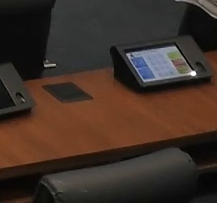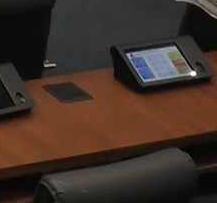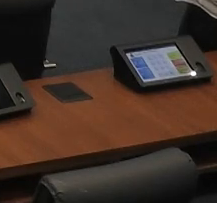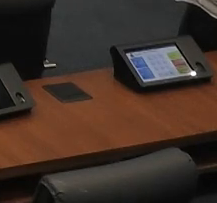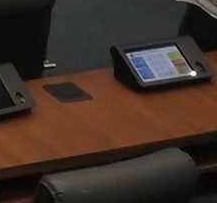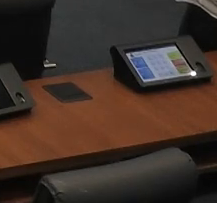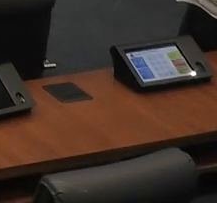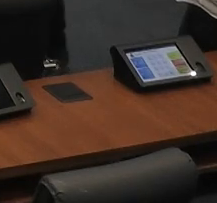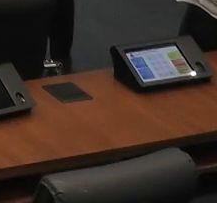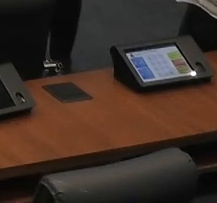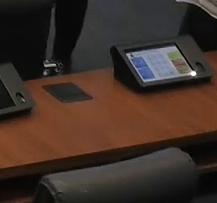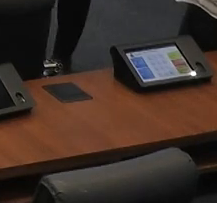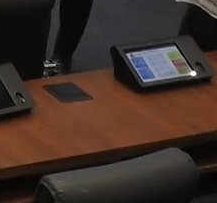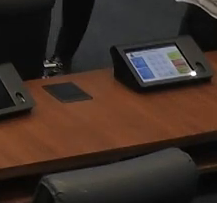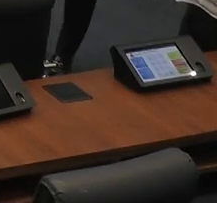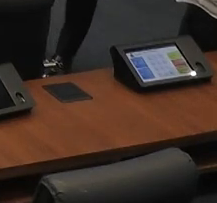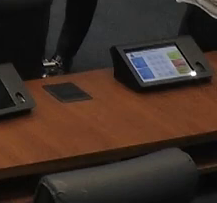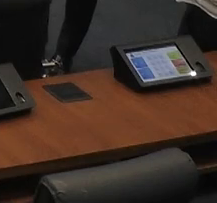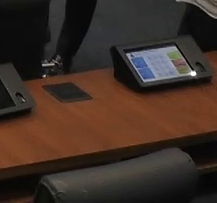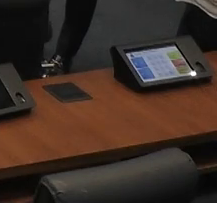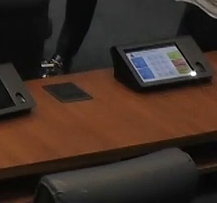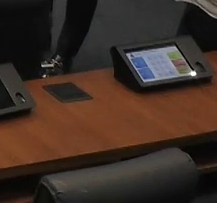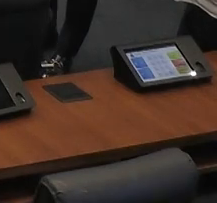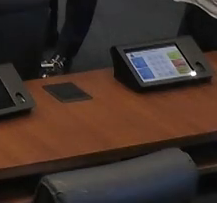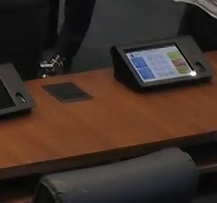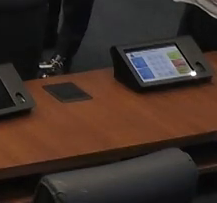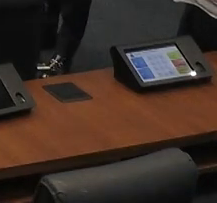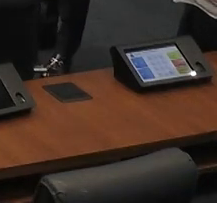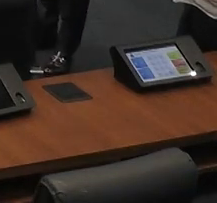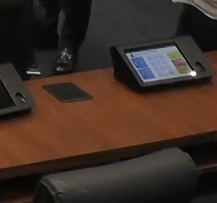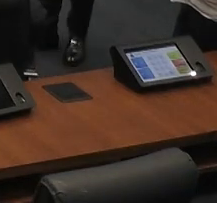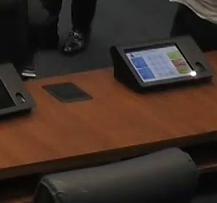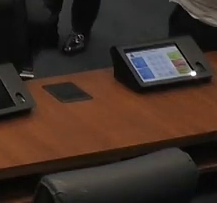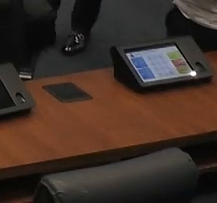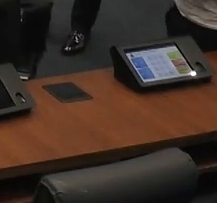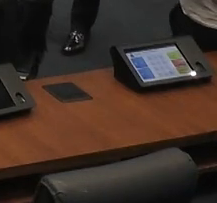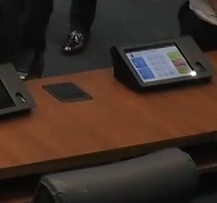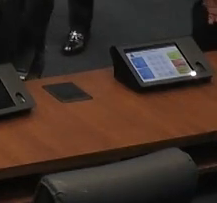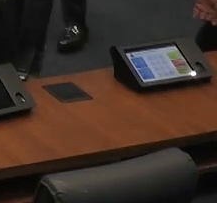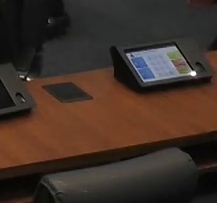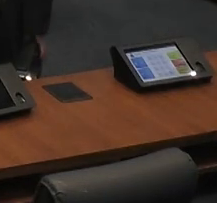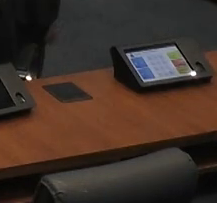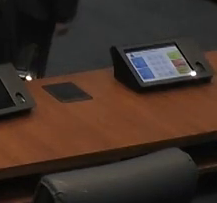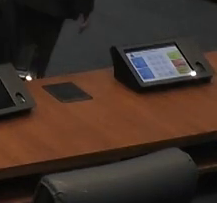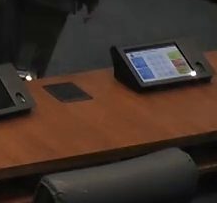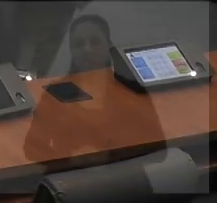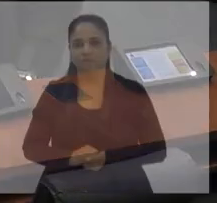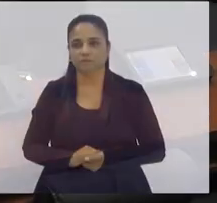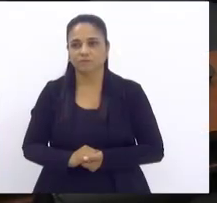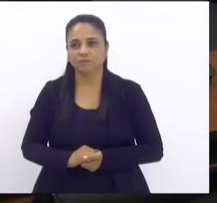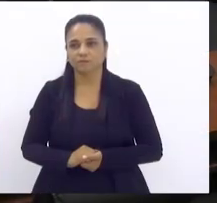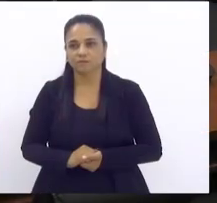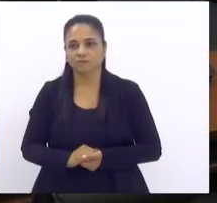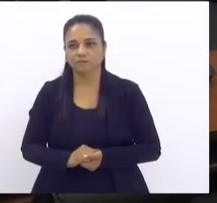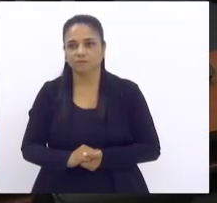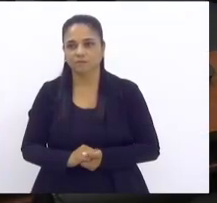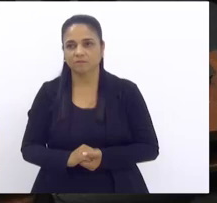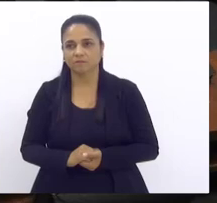Luís Paulo para fazer a leitura da ata da sessão anterior Deputado luí